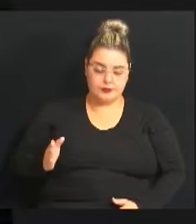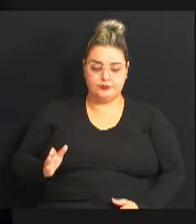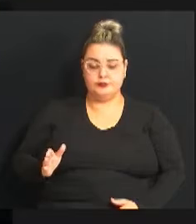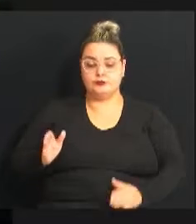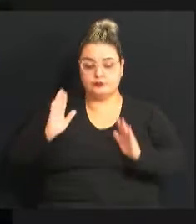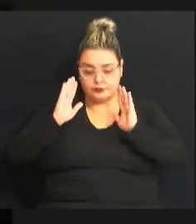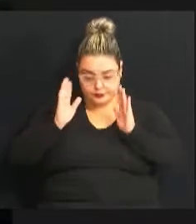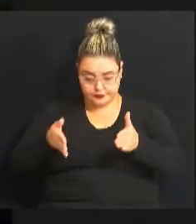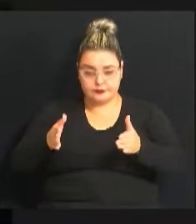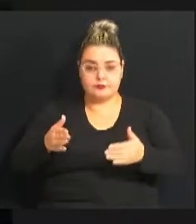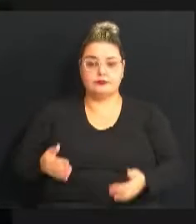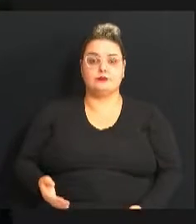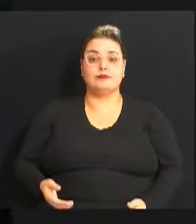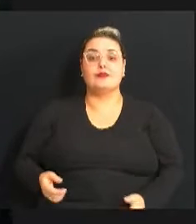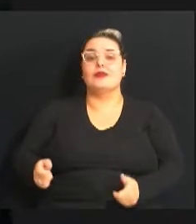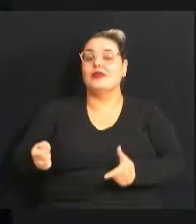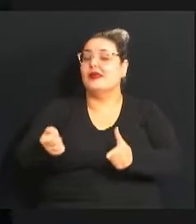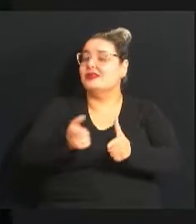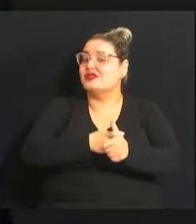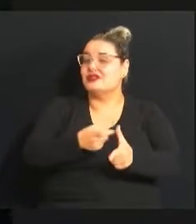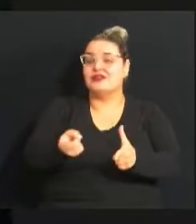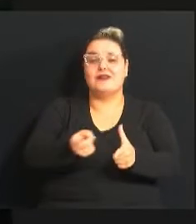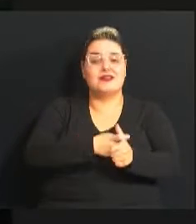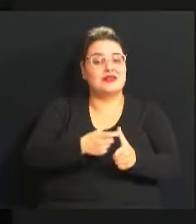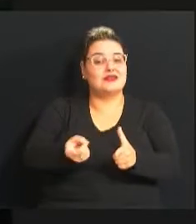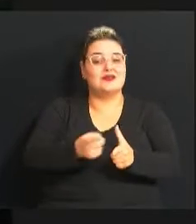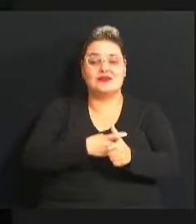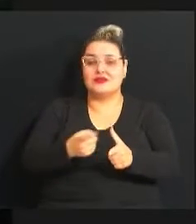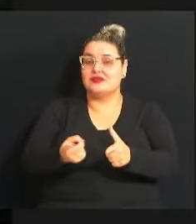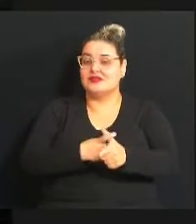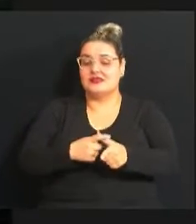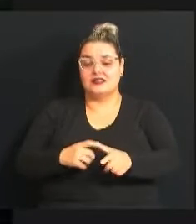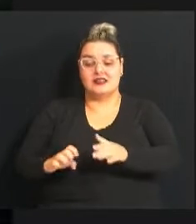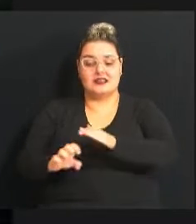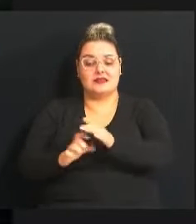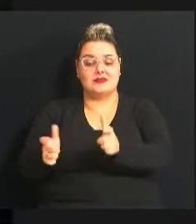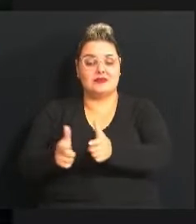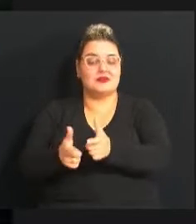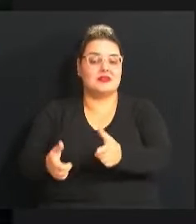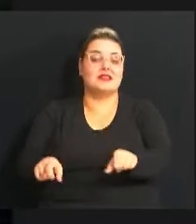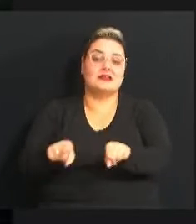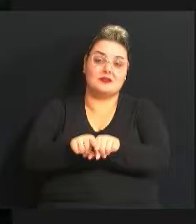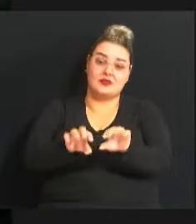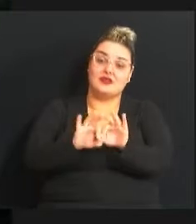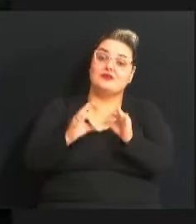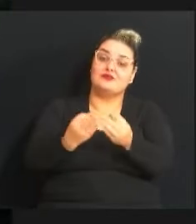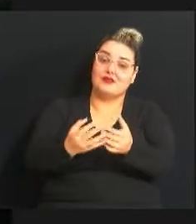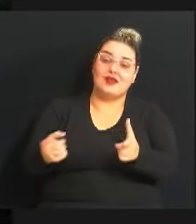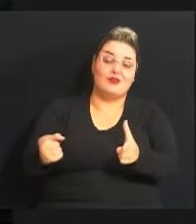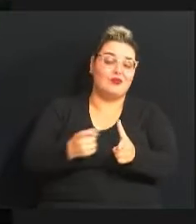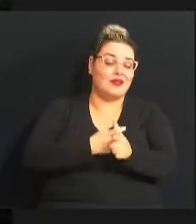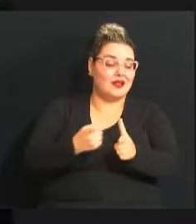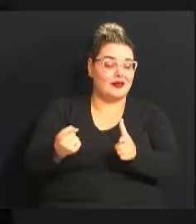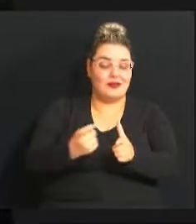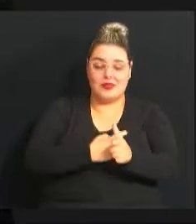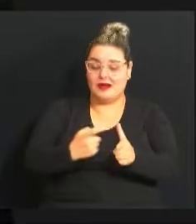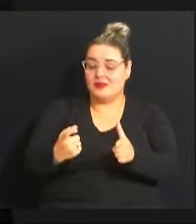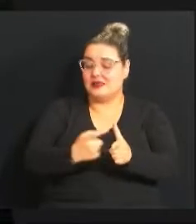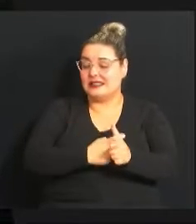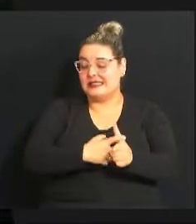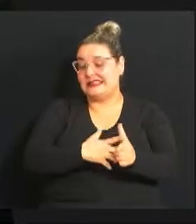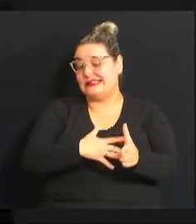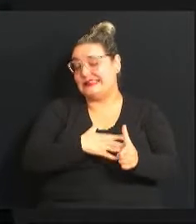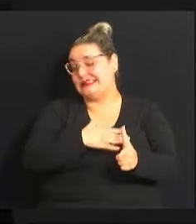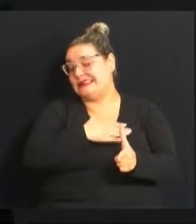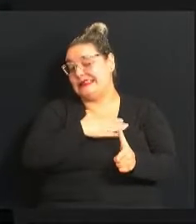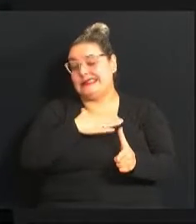o autoendividamento, tanto das pequenas empresas quanto das famílias, né? E esse autoendividamento impede que as famílias também realizem